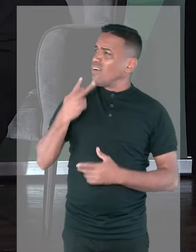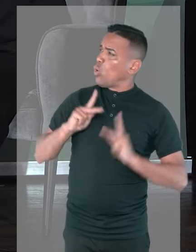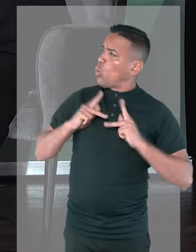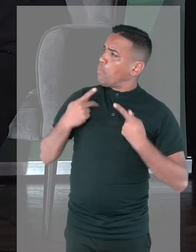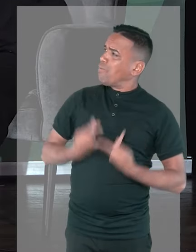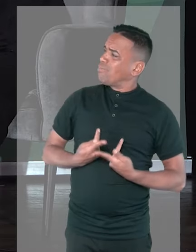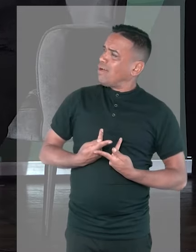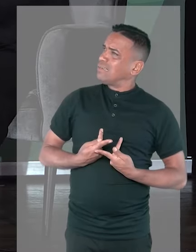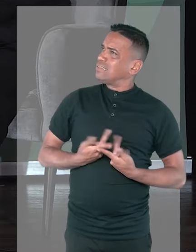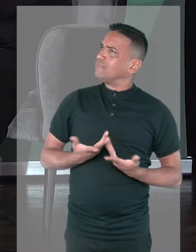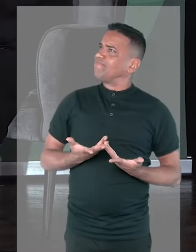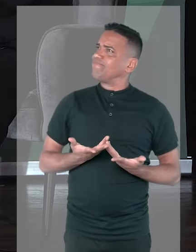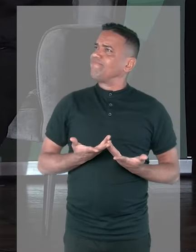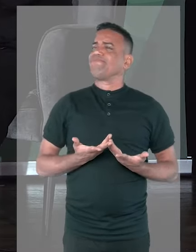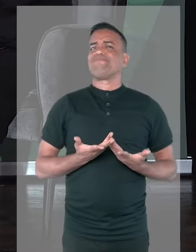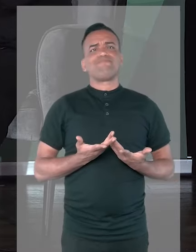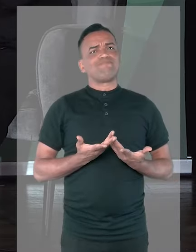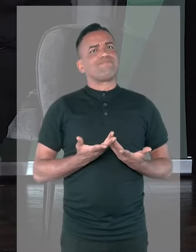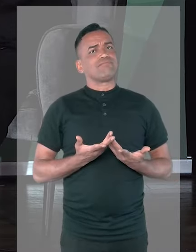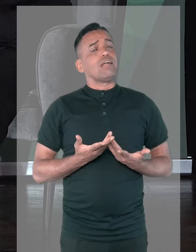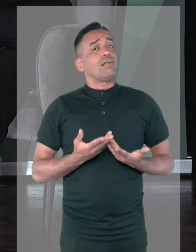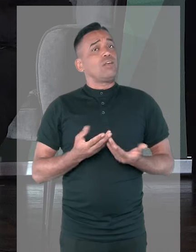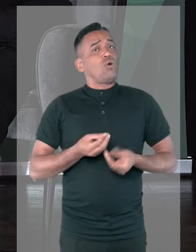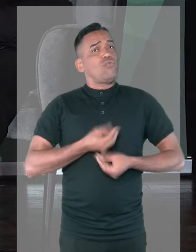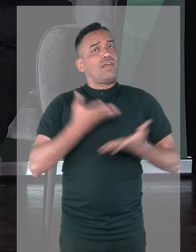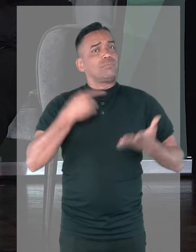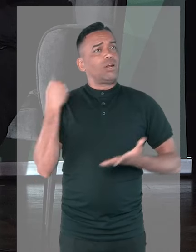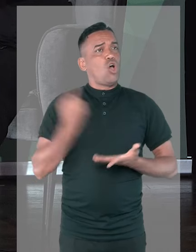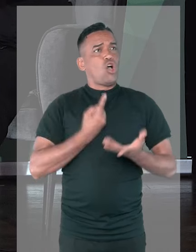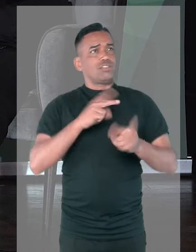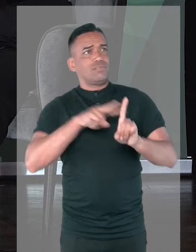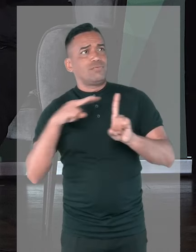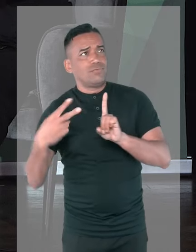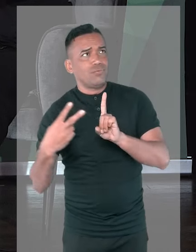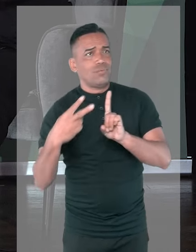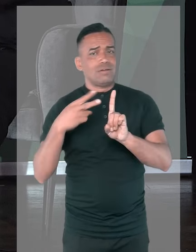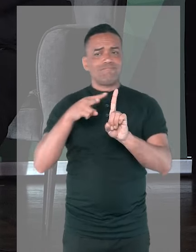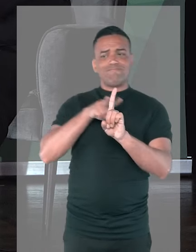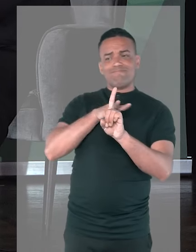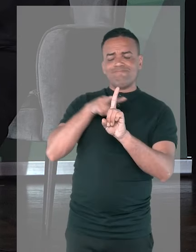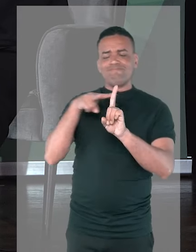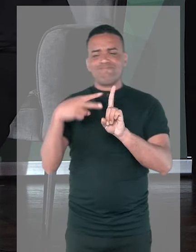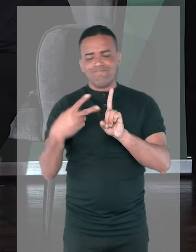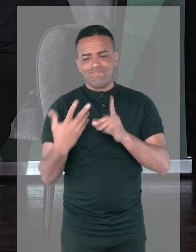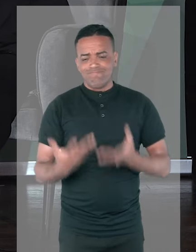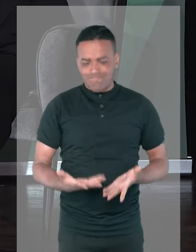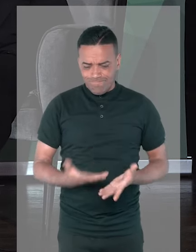né? E traz para a gente uma perspectiva bastante